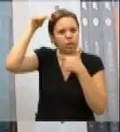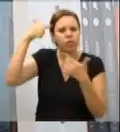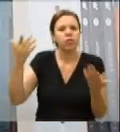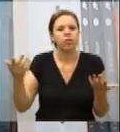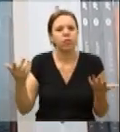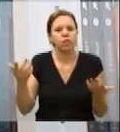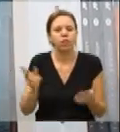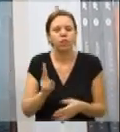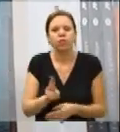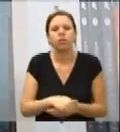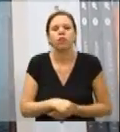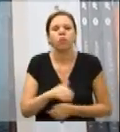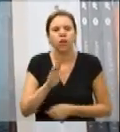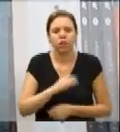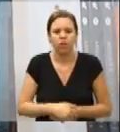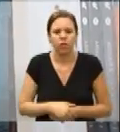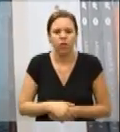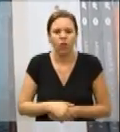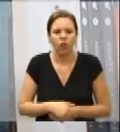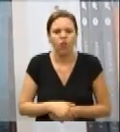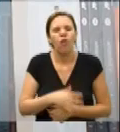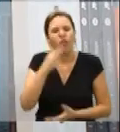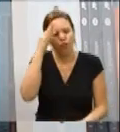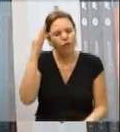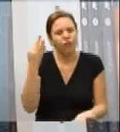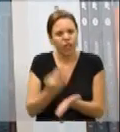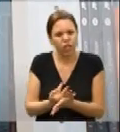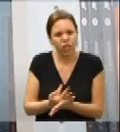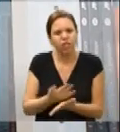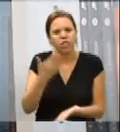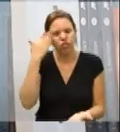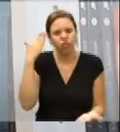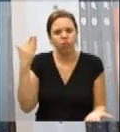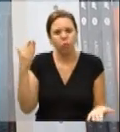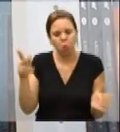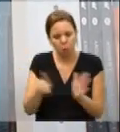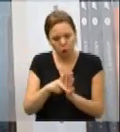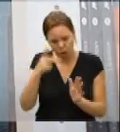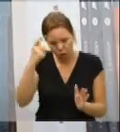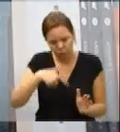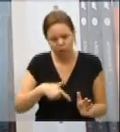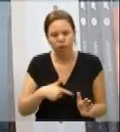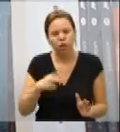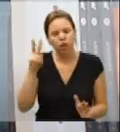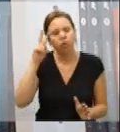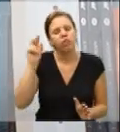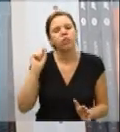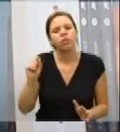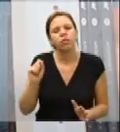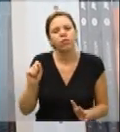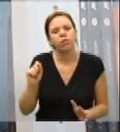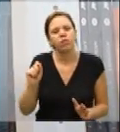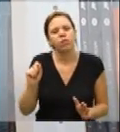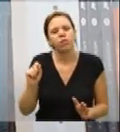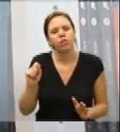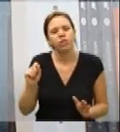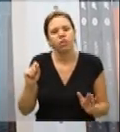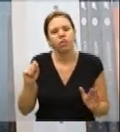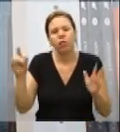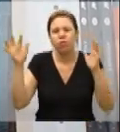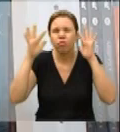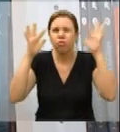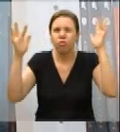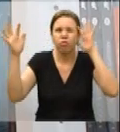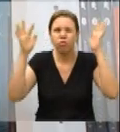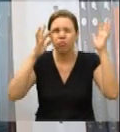ganhando cada vez mais autoconfiança, né? E acreditando em si mesmo, numa história que é pura fantasia. Então, para